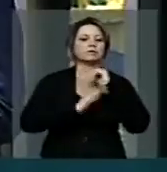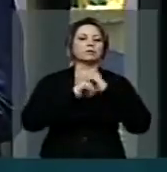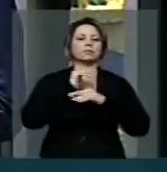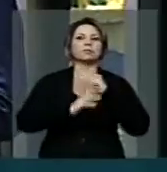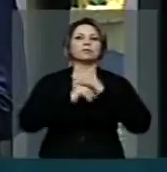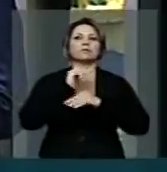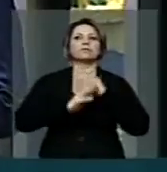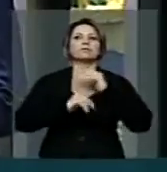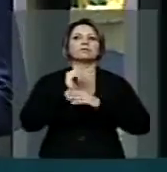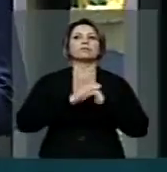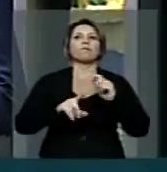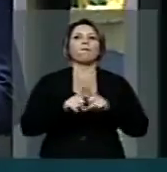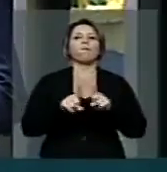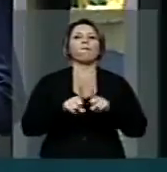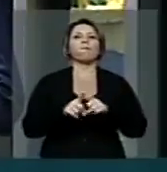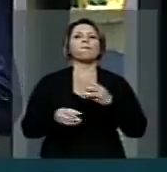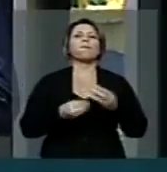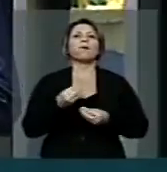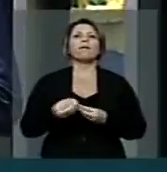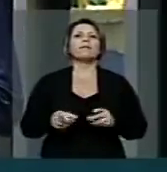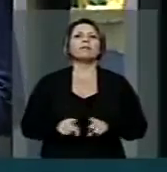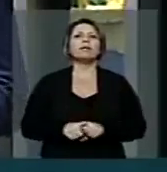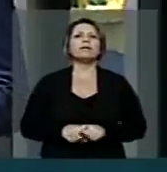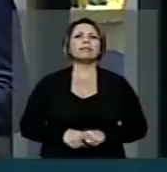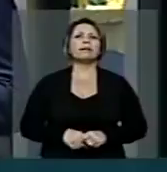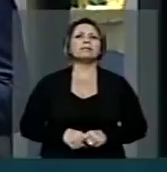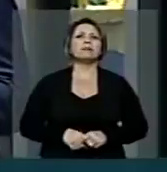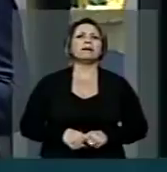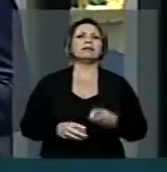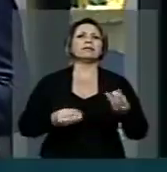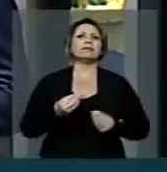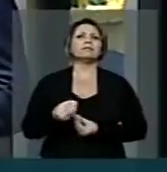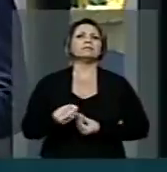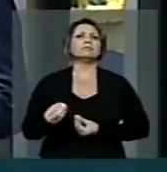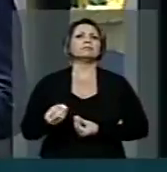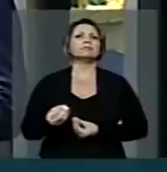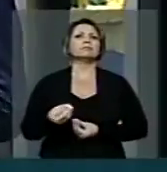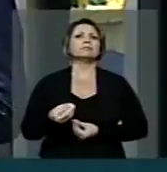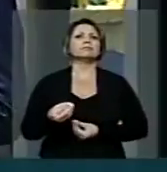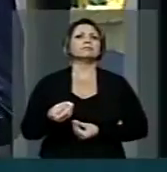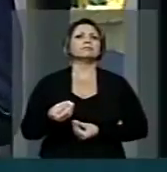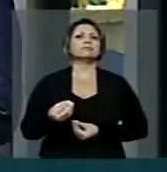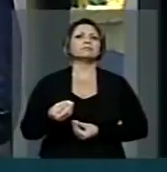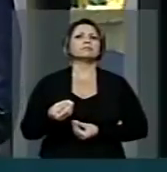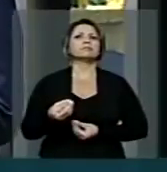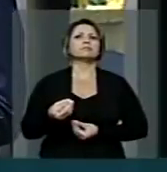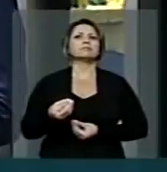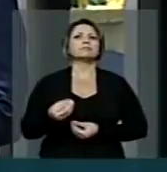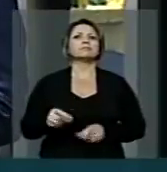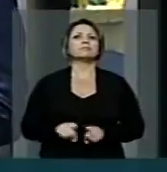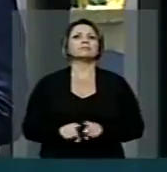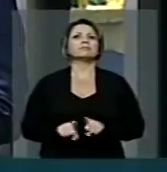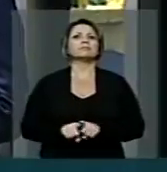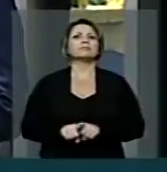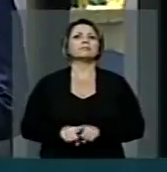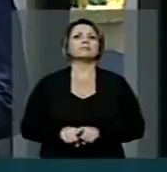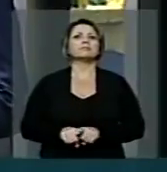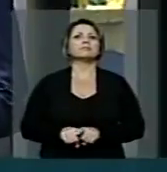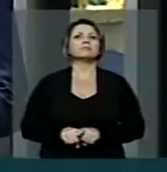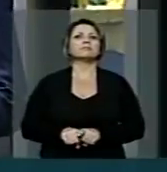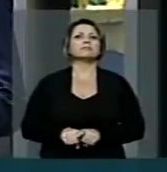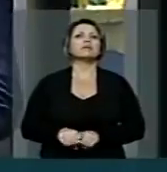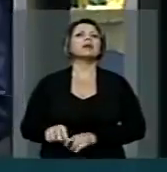professores e o professor realmente tenha condições, instrumentos dignos de dar a sua aula, e assim